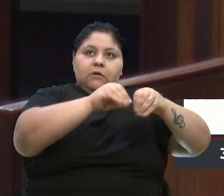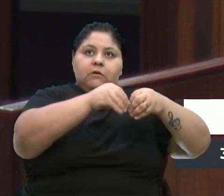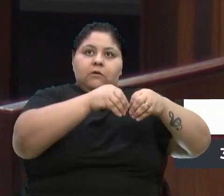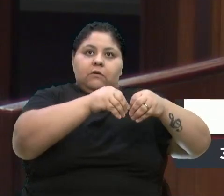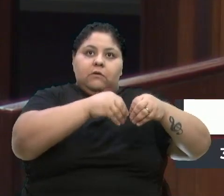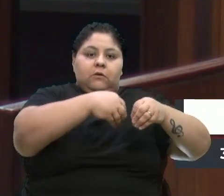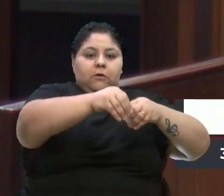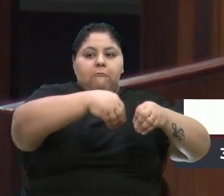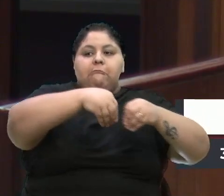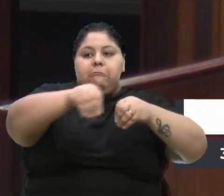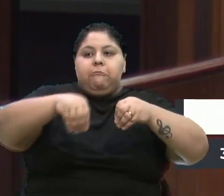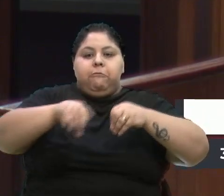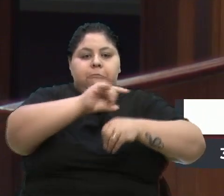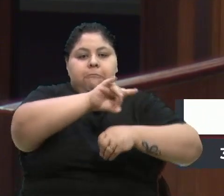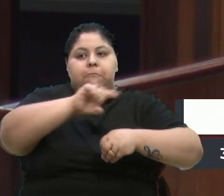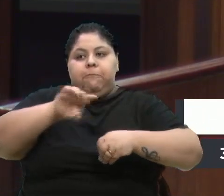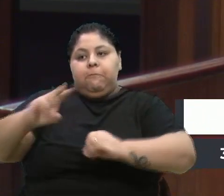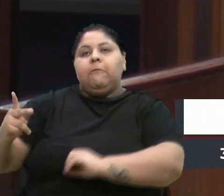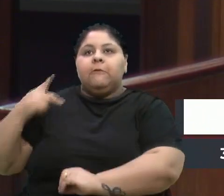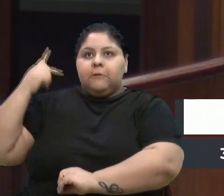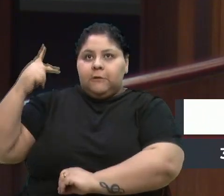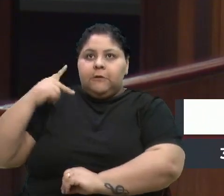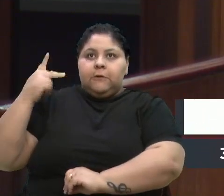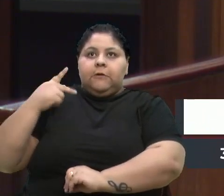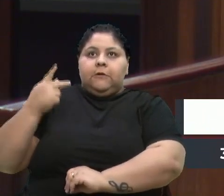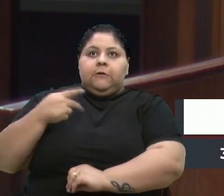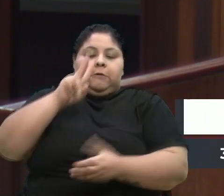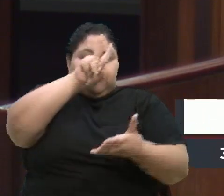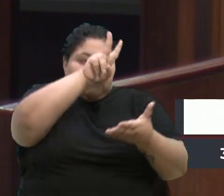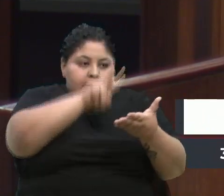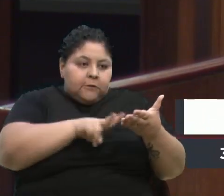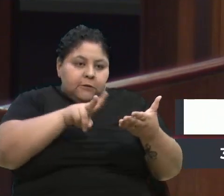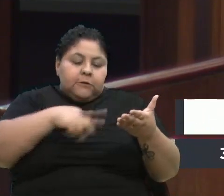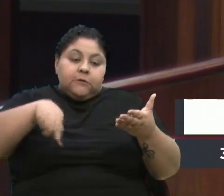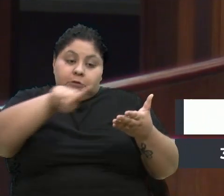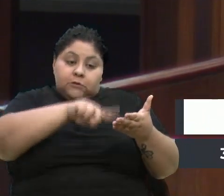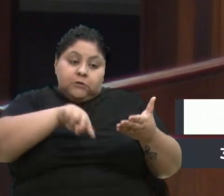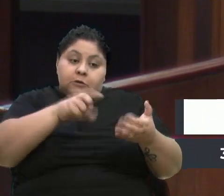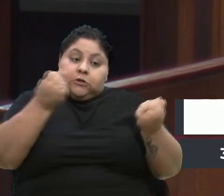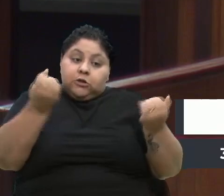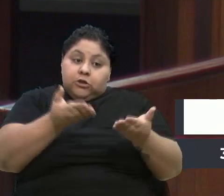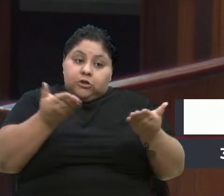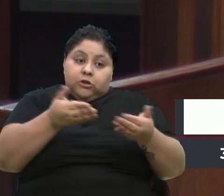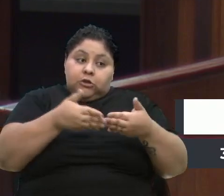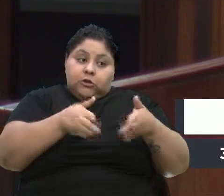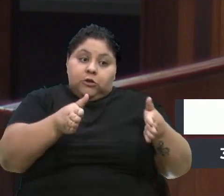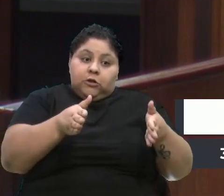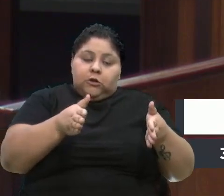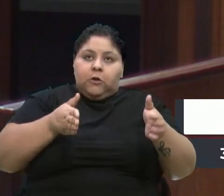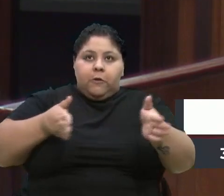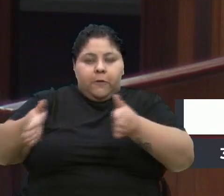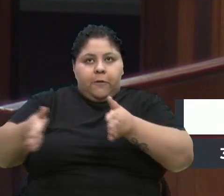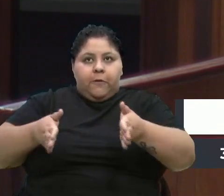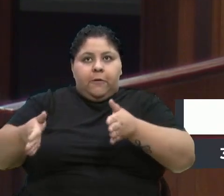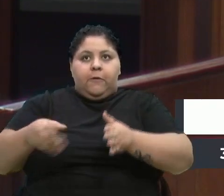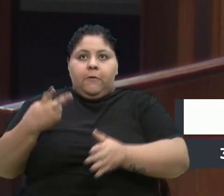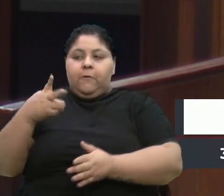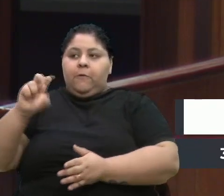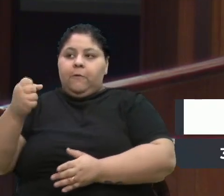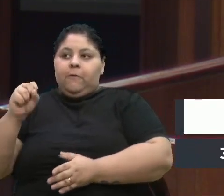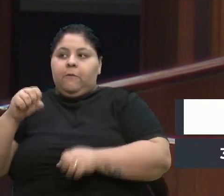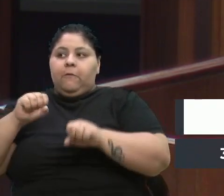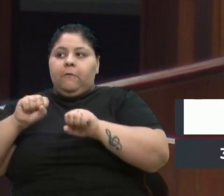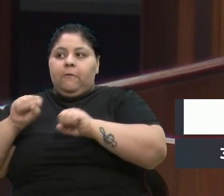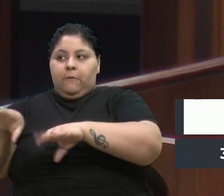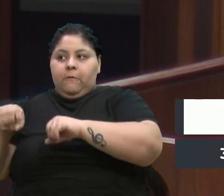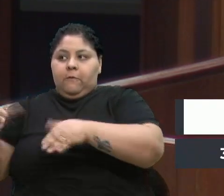mesas dos vereadores, onde diz, então, que as nossas inscrições estão abertas pelo período de 28 de setembro